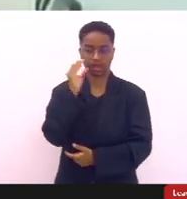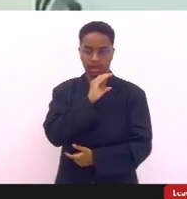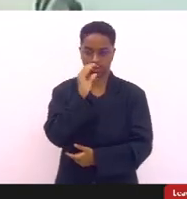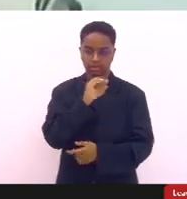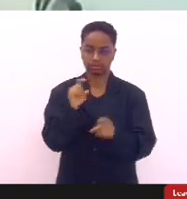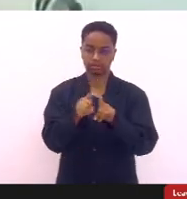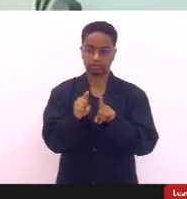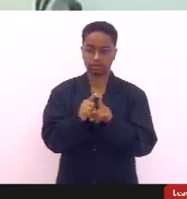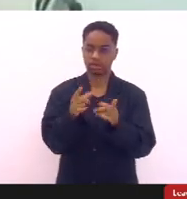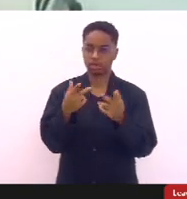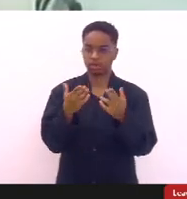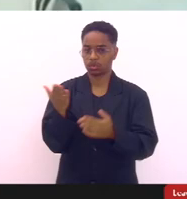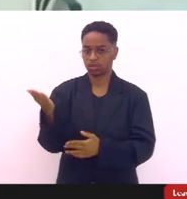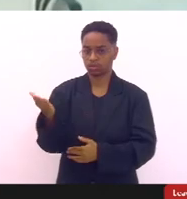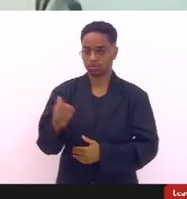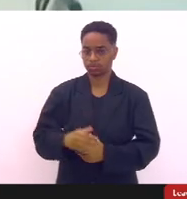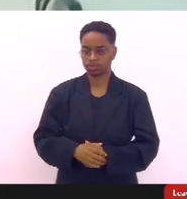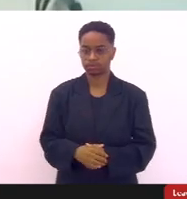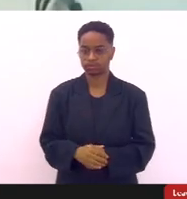como